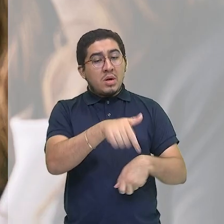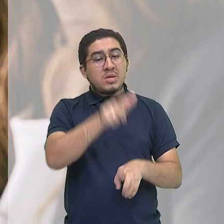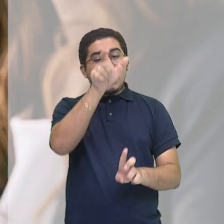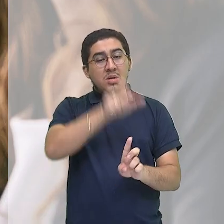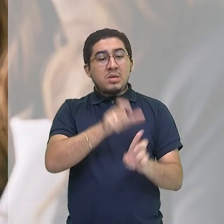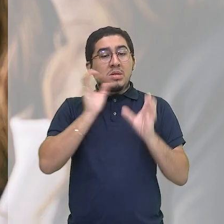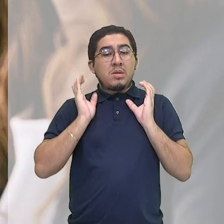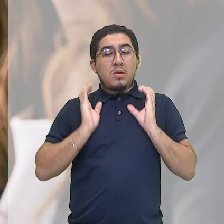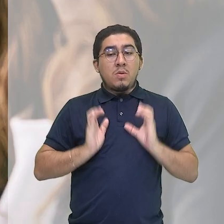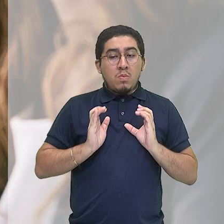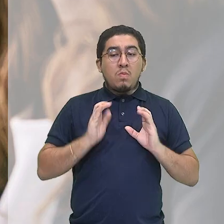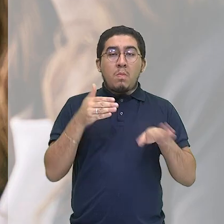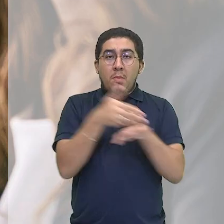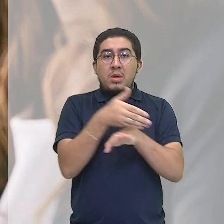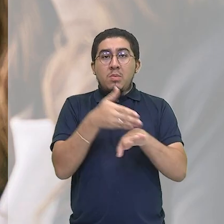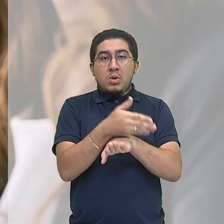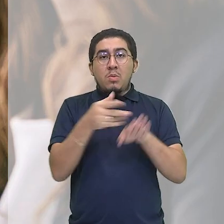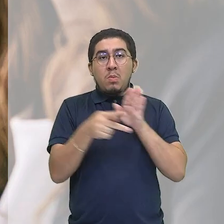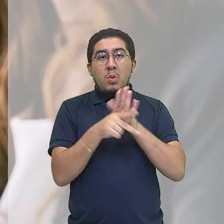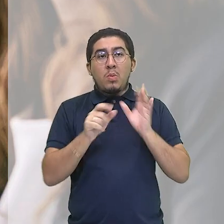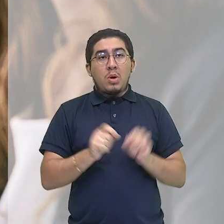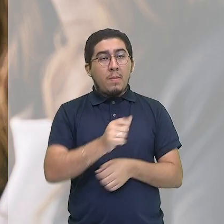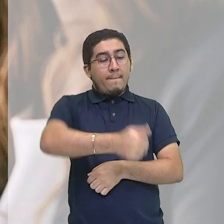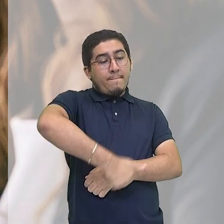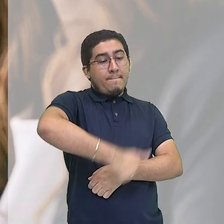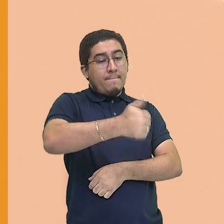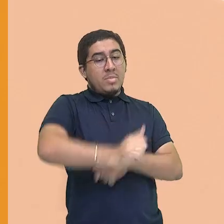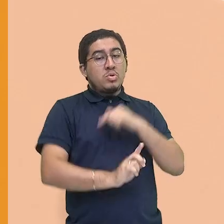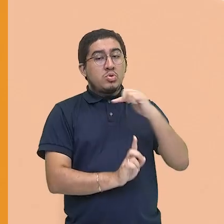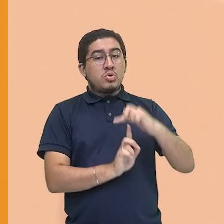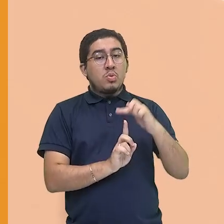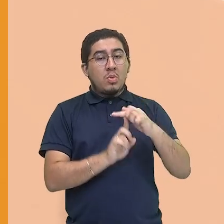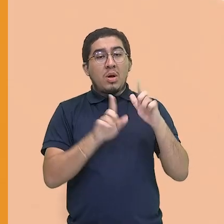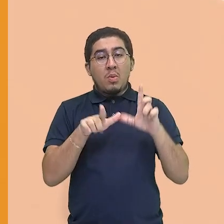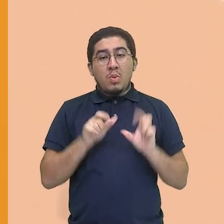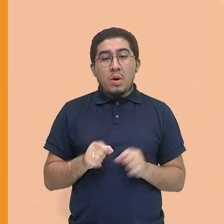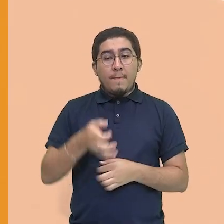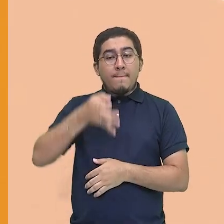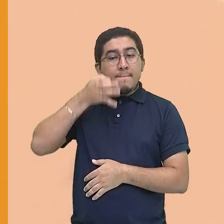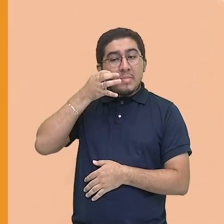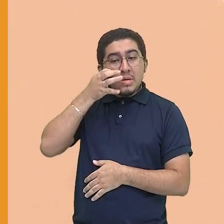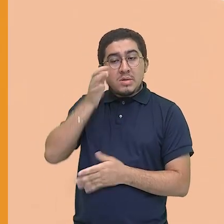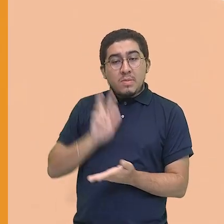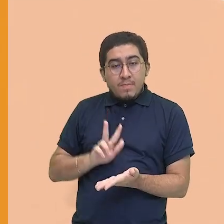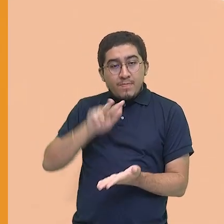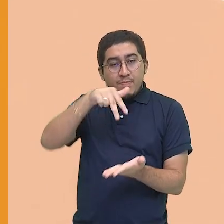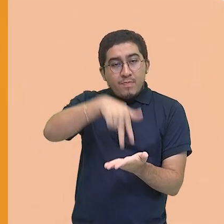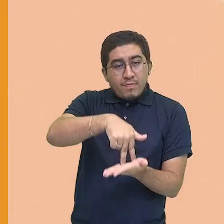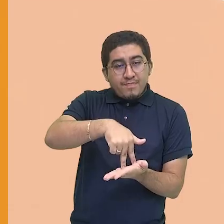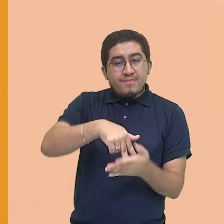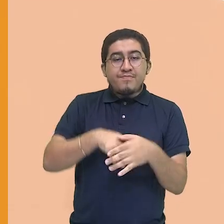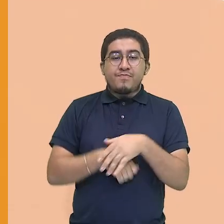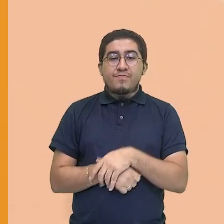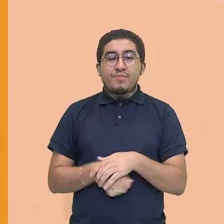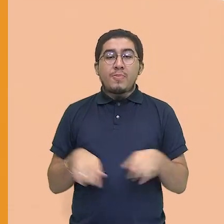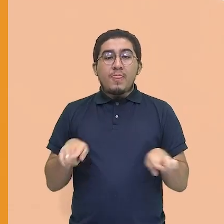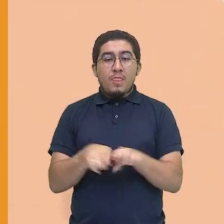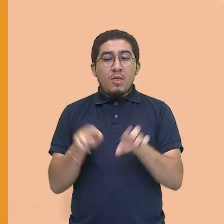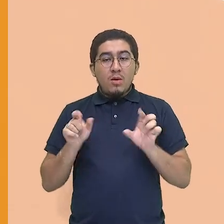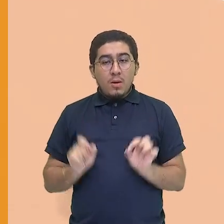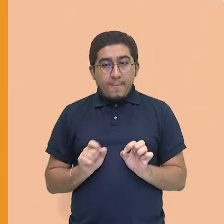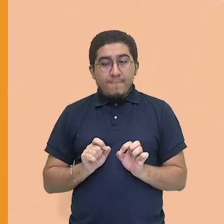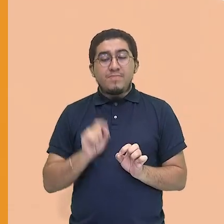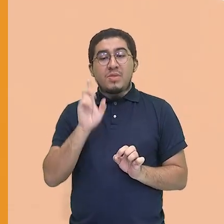cidadão participante no nível 1, que é a presença. Essa presença também,